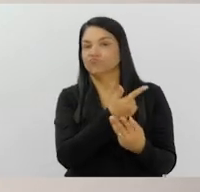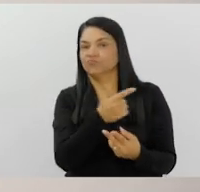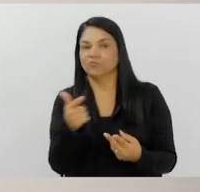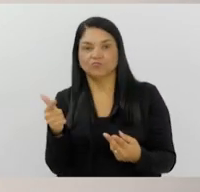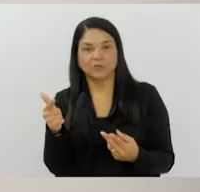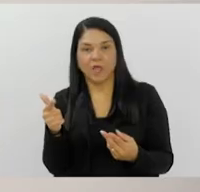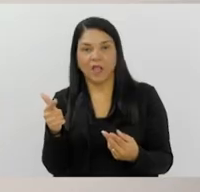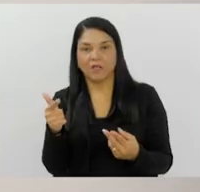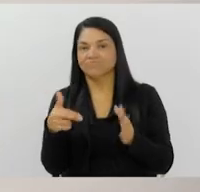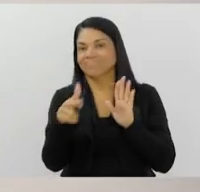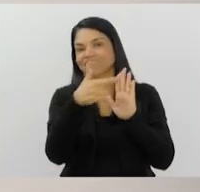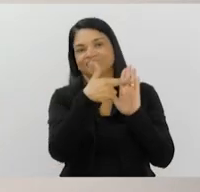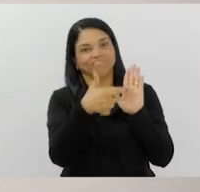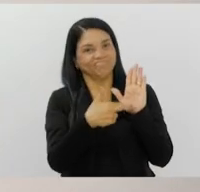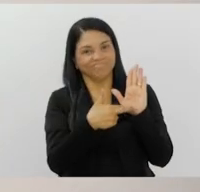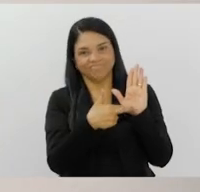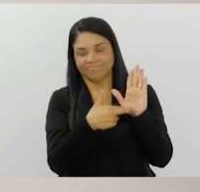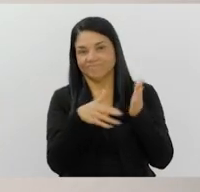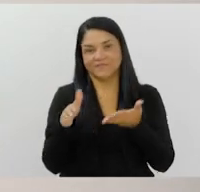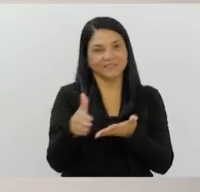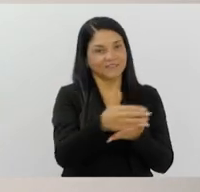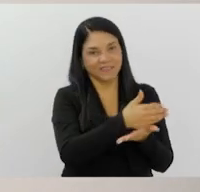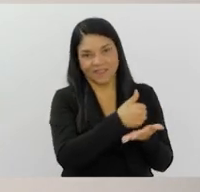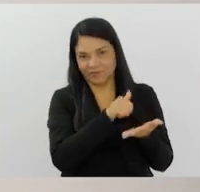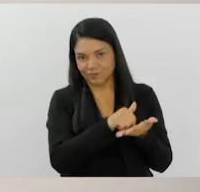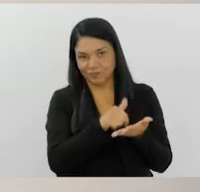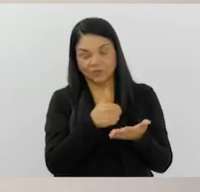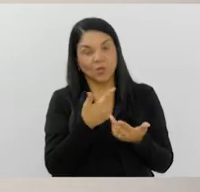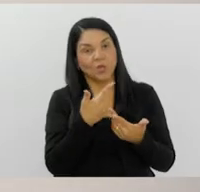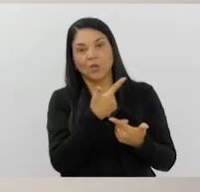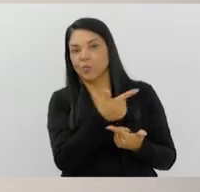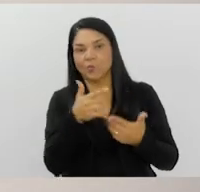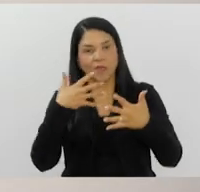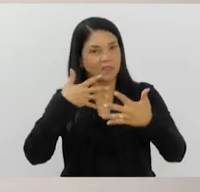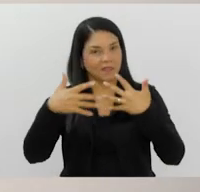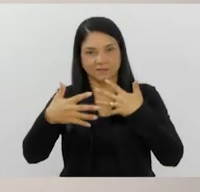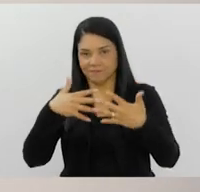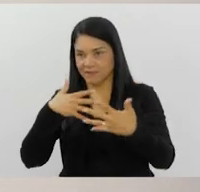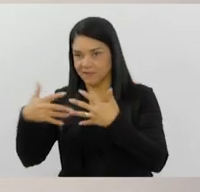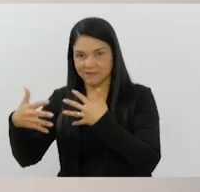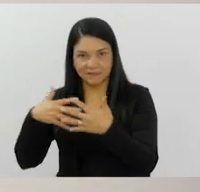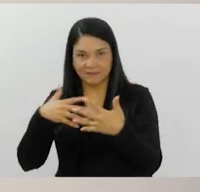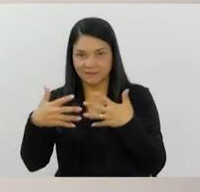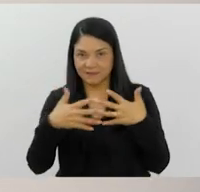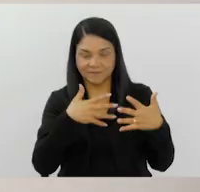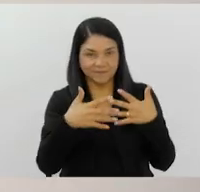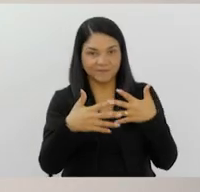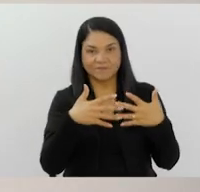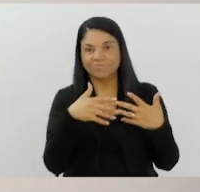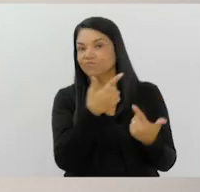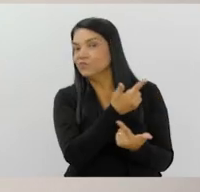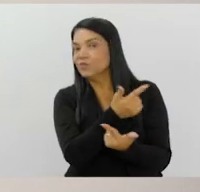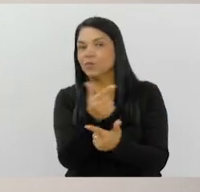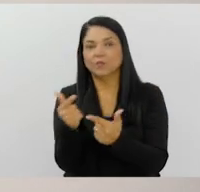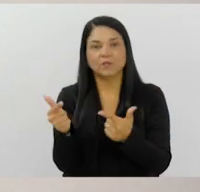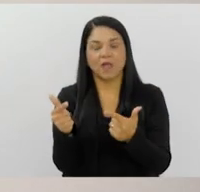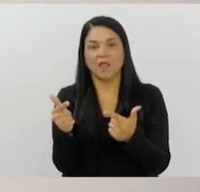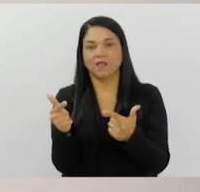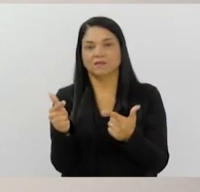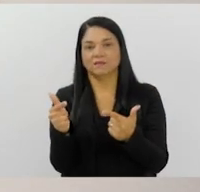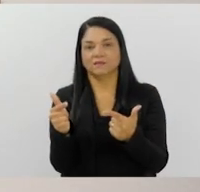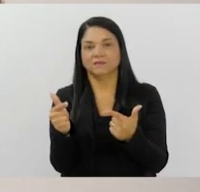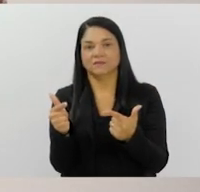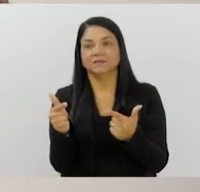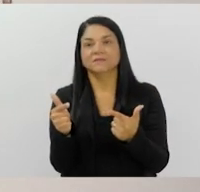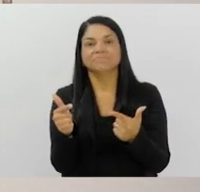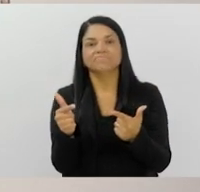uma regulamentação desses dados não há uma transparência eh e não há nem mesmo